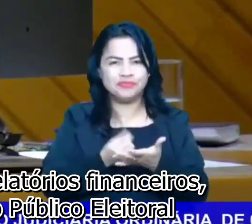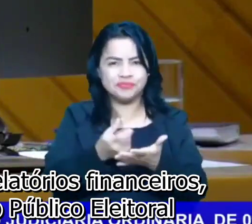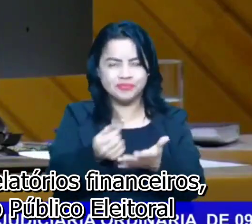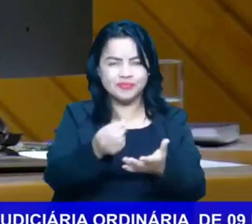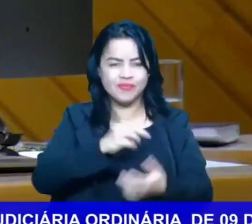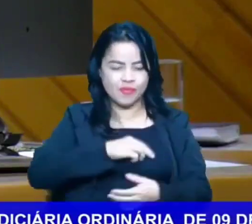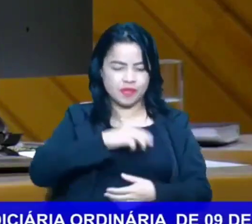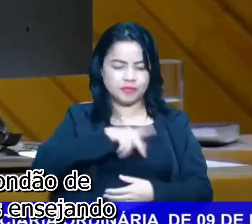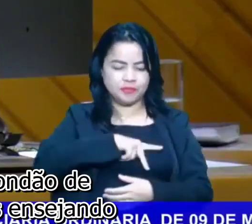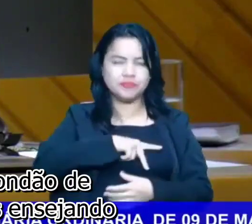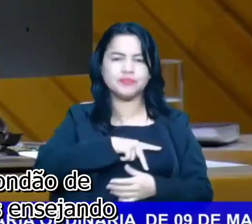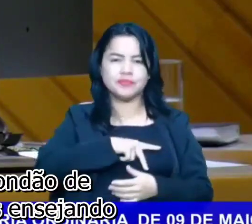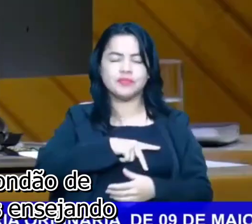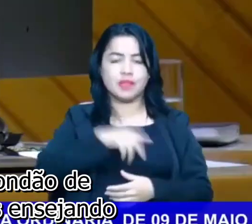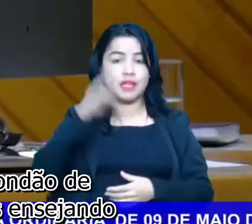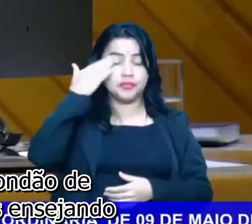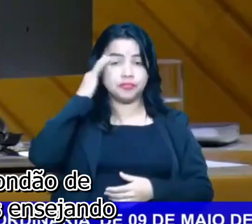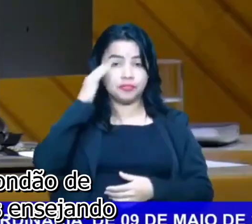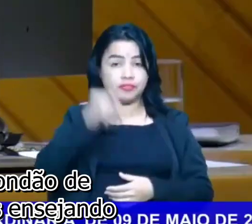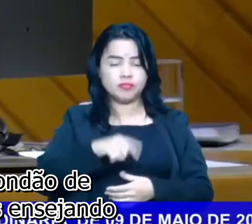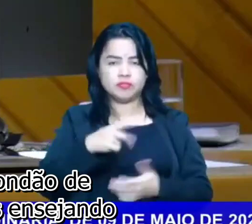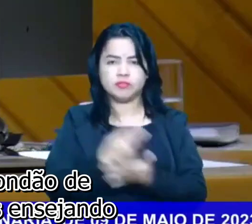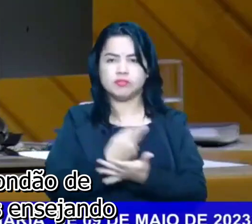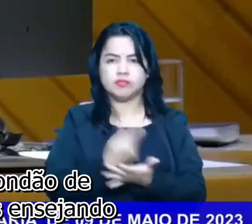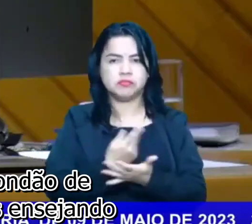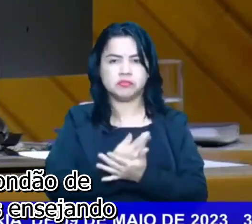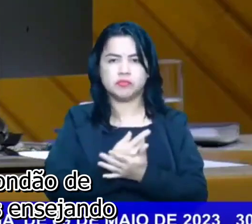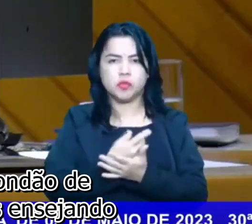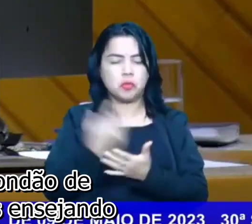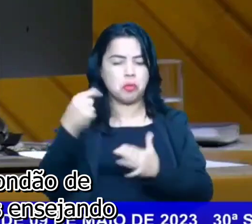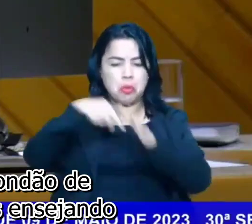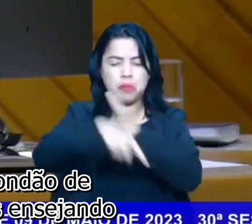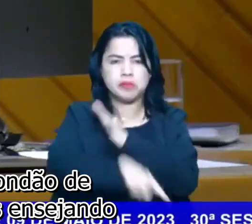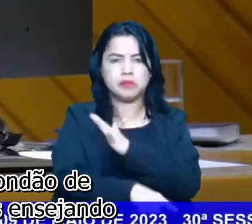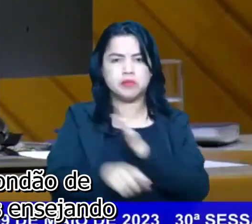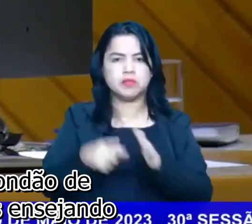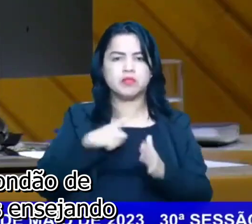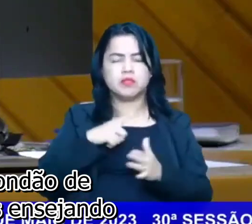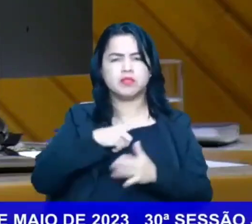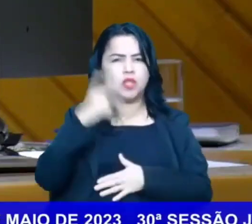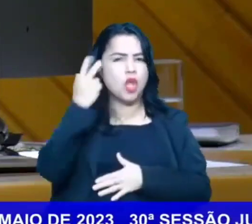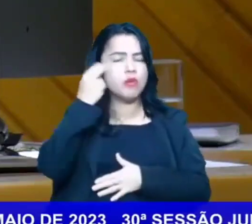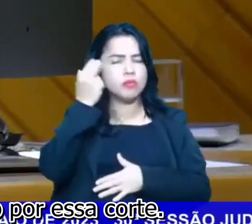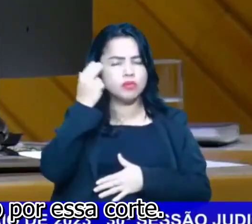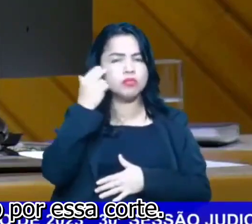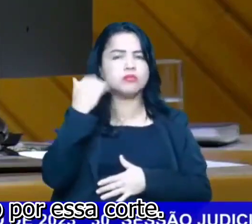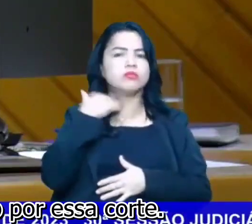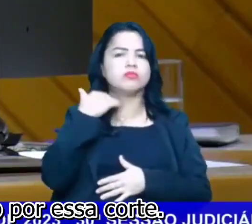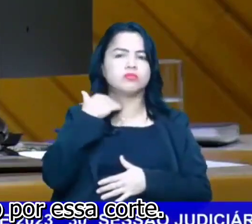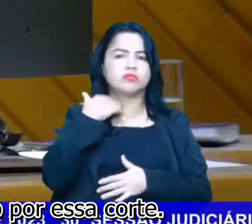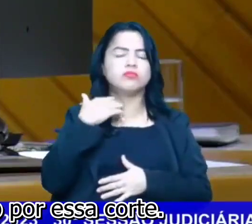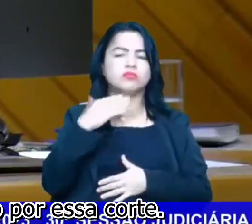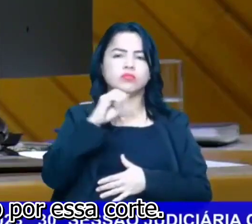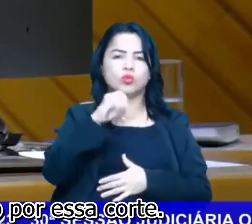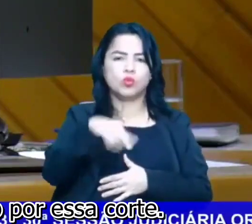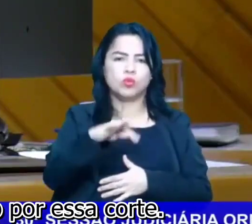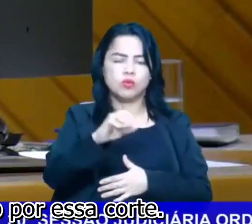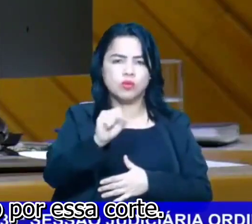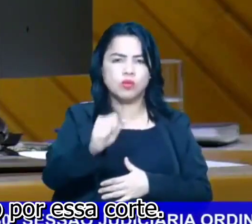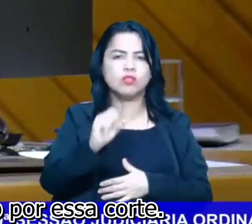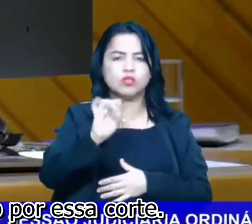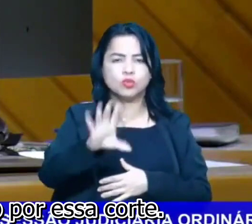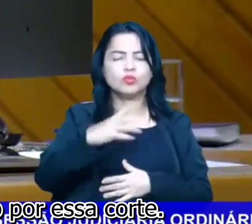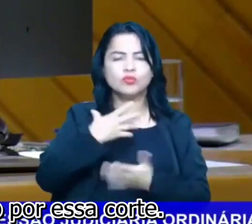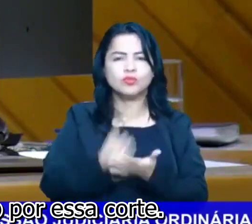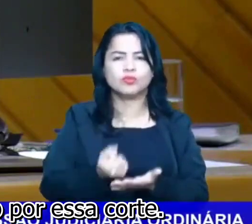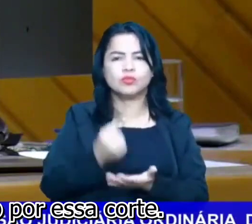Público Eleitoral, ele entende que essa falha ela não tem o condão de comprometer a regularidade das contas, apenas ensejando anotações com